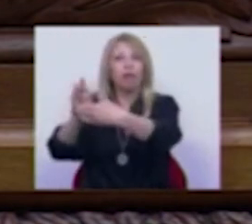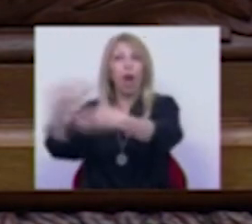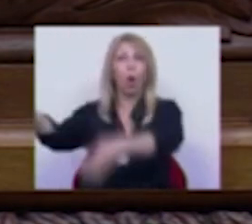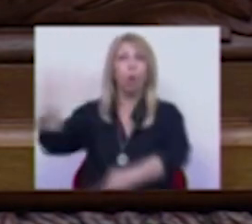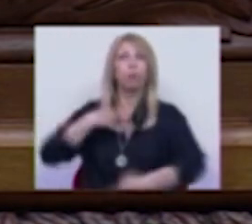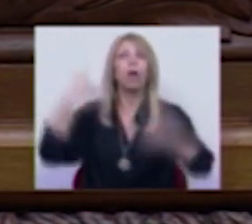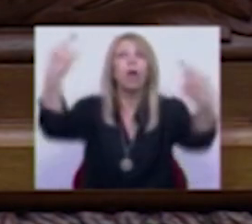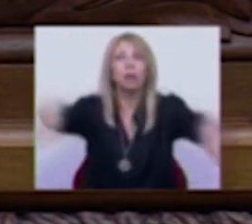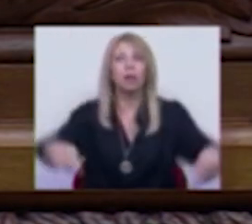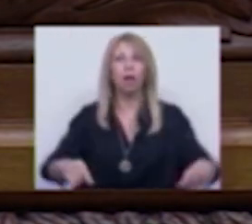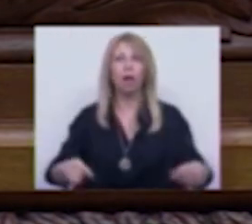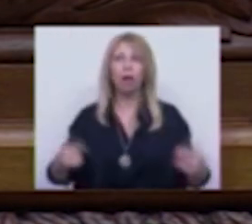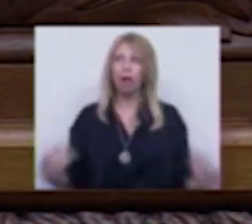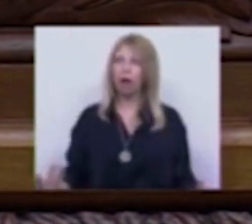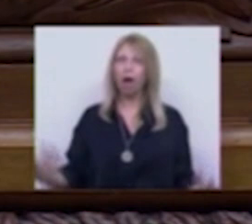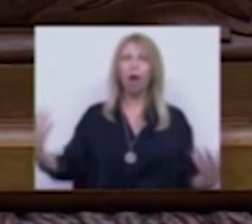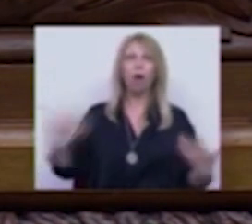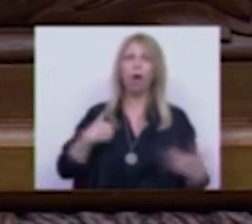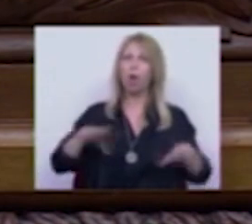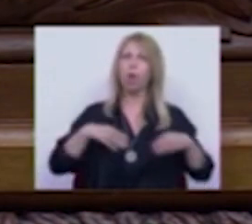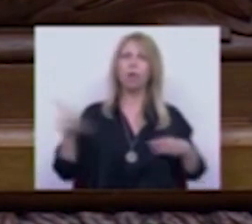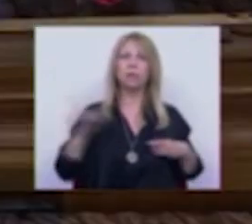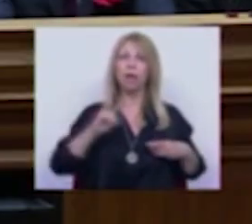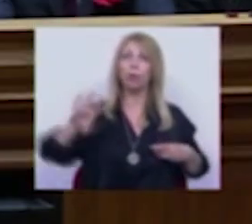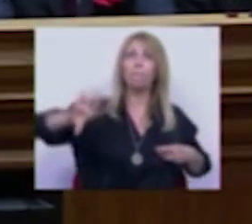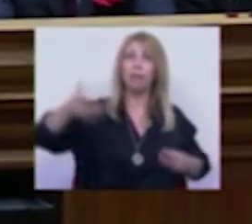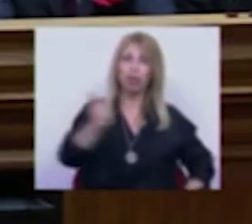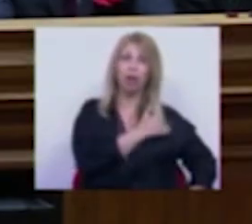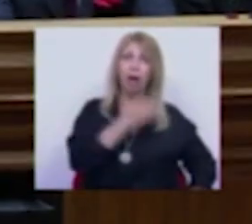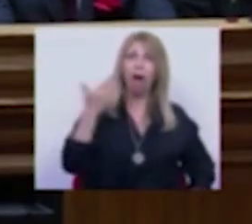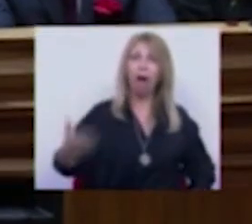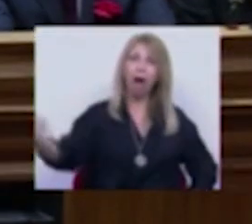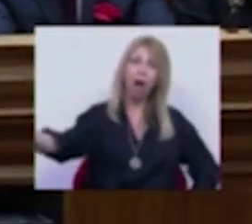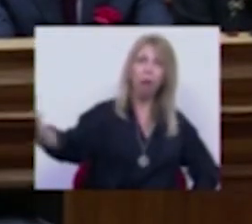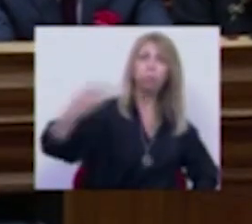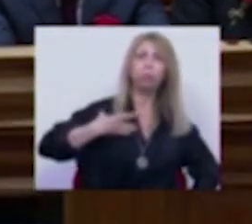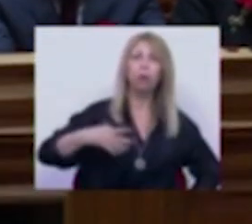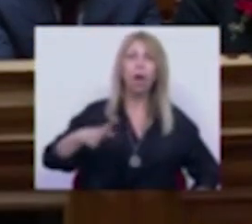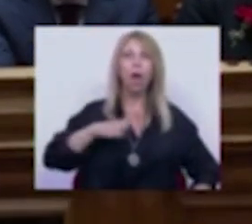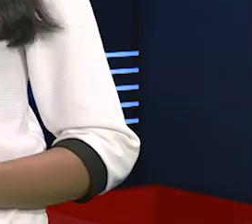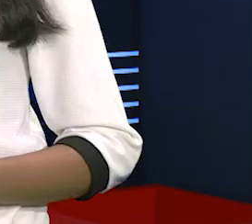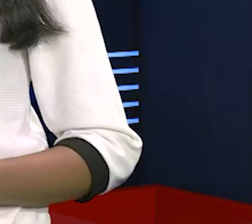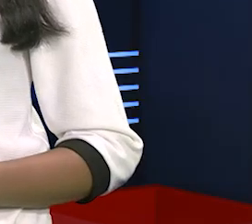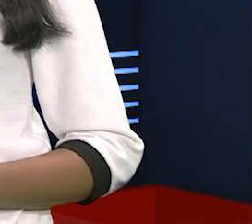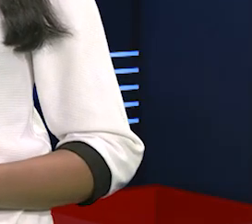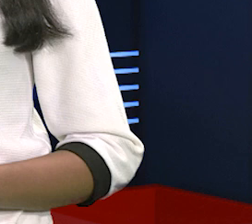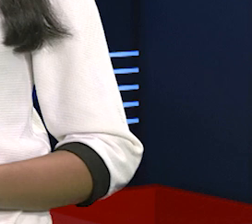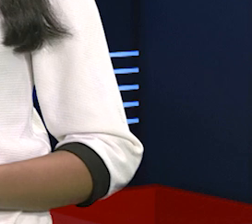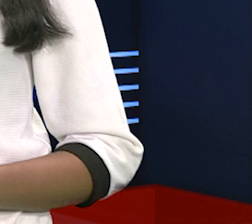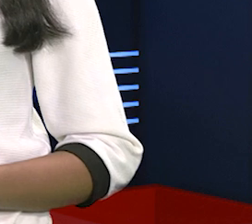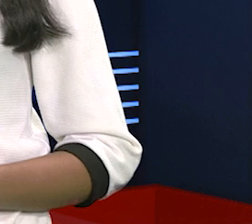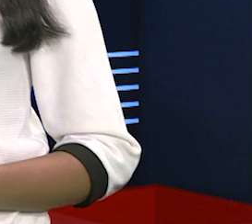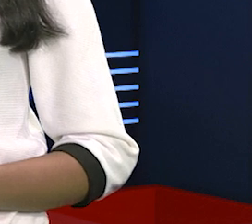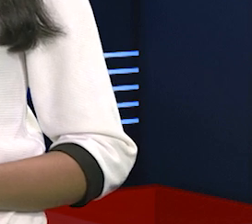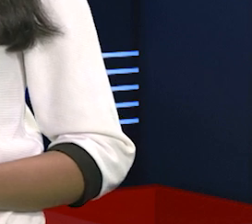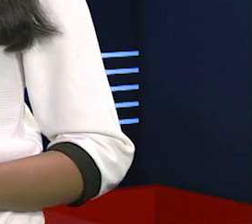país ultrapassado, empobrecido e amedrontado. E não tenho medo de o dizer. O BE de Portugal